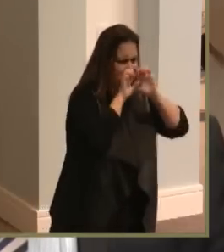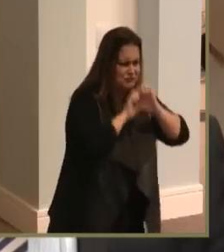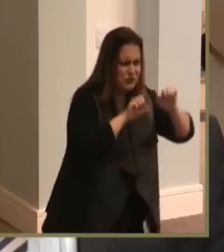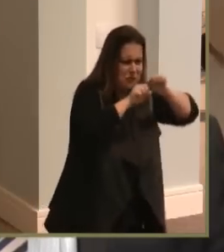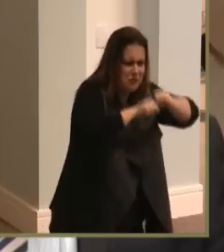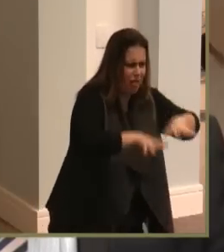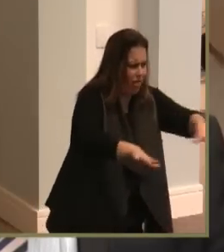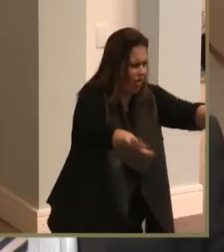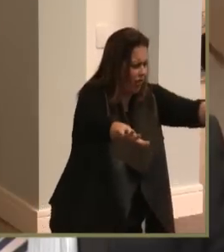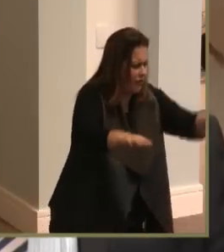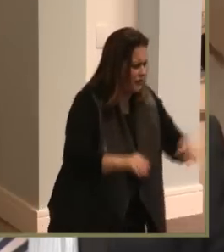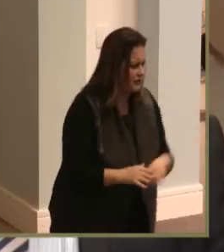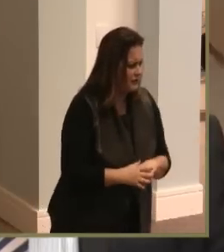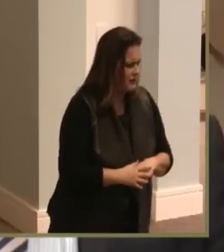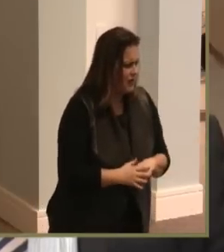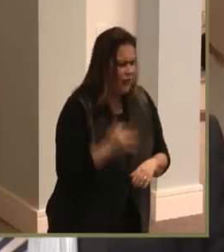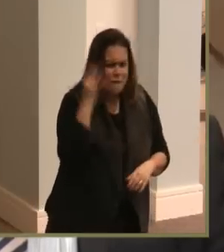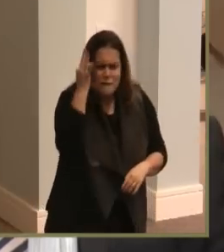berço da fé,